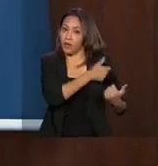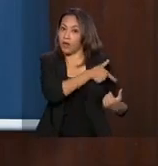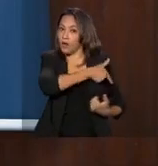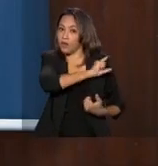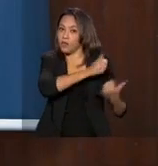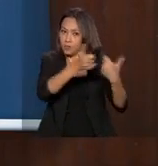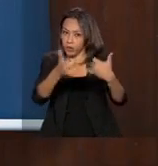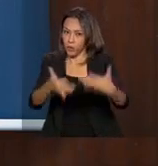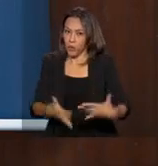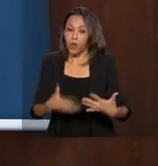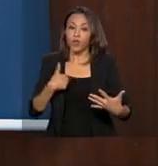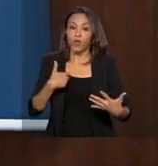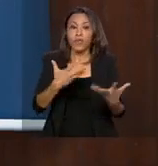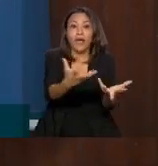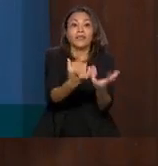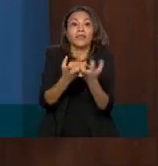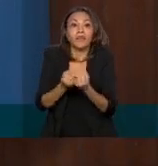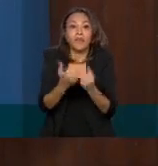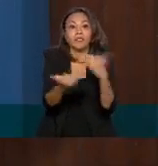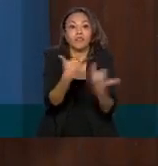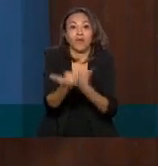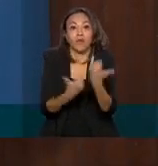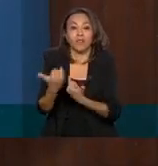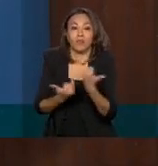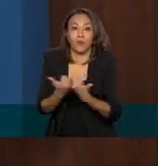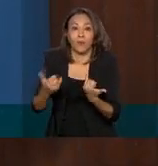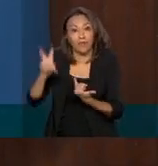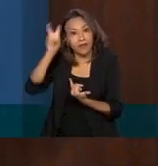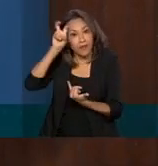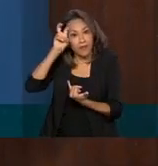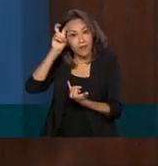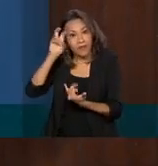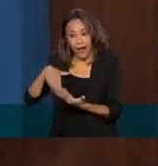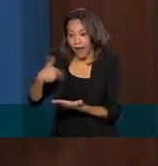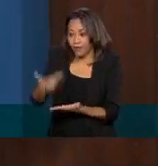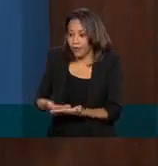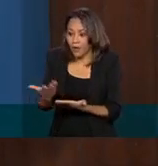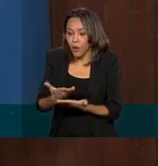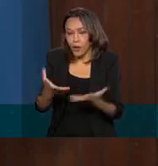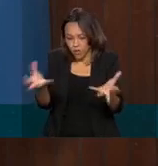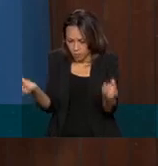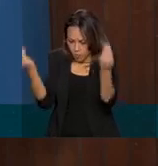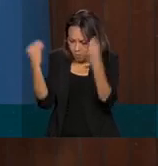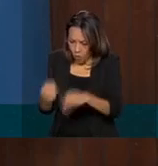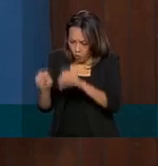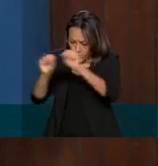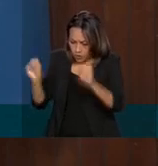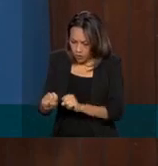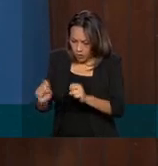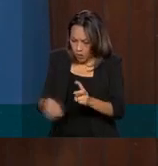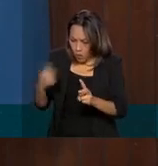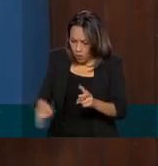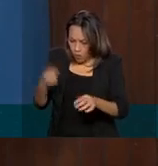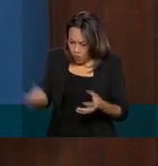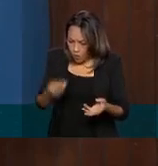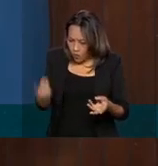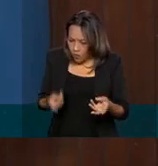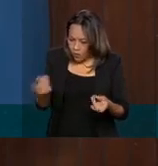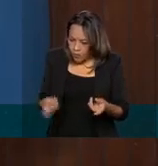recebemos a base de dados na quinta-feira, rodamos até agora há pouco, a gente estava rodando alguns resultados, e a partir daí